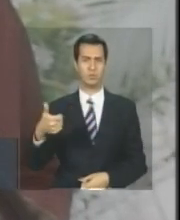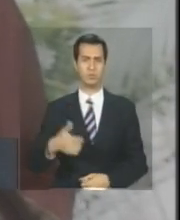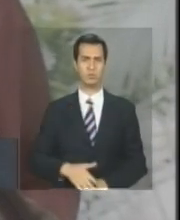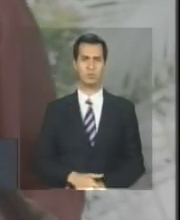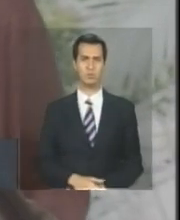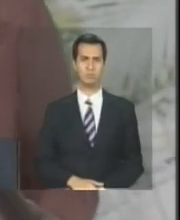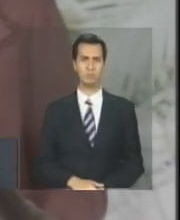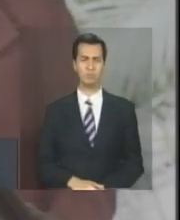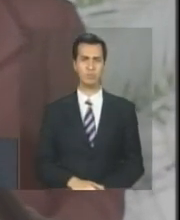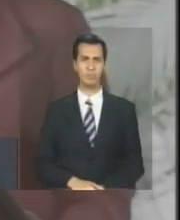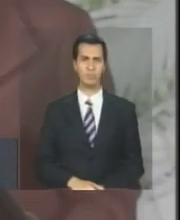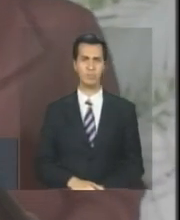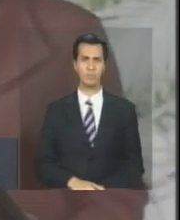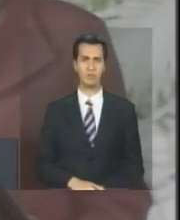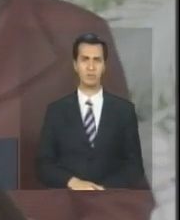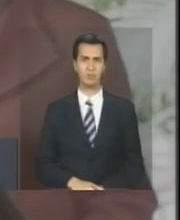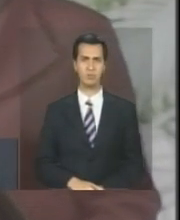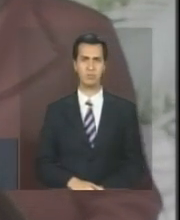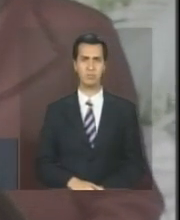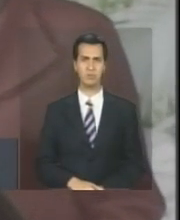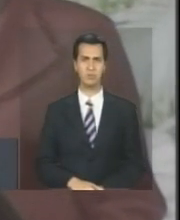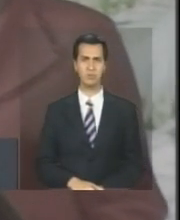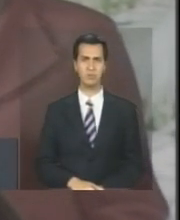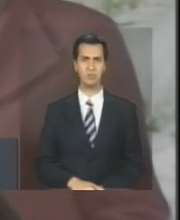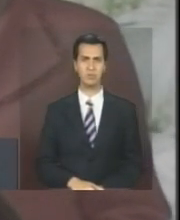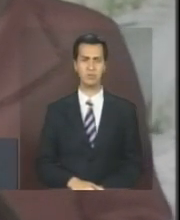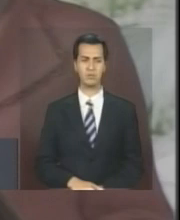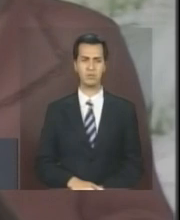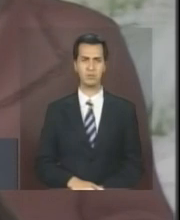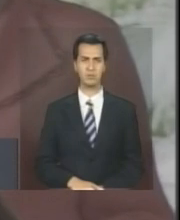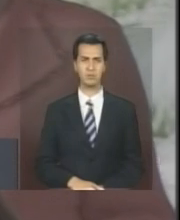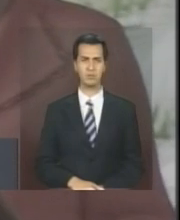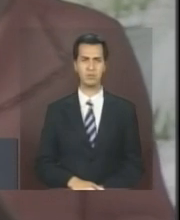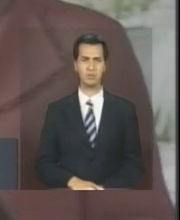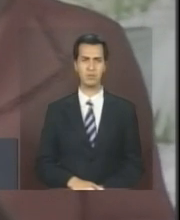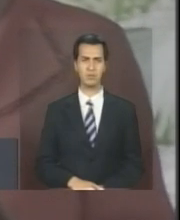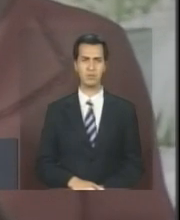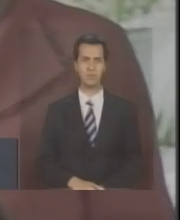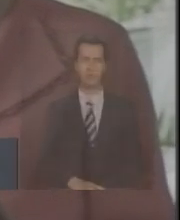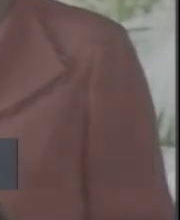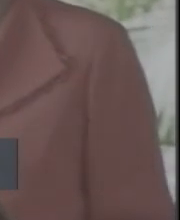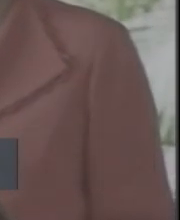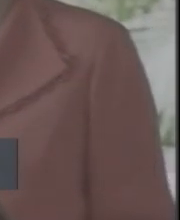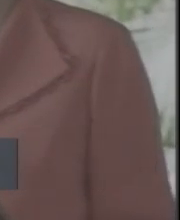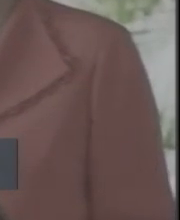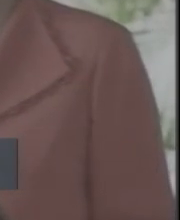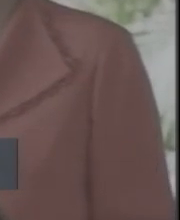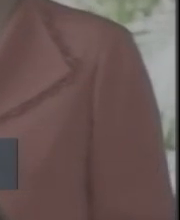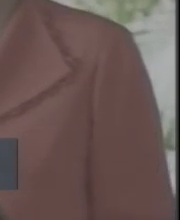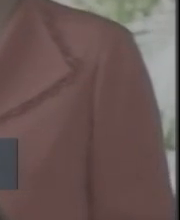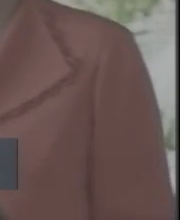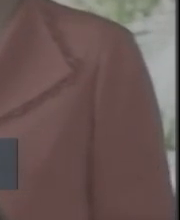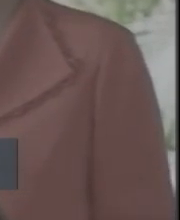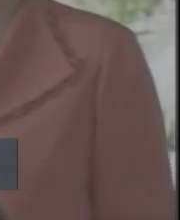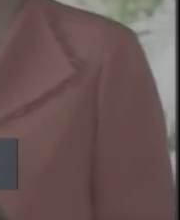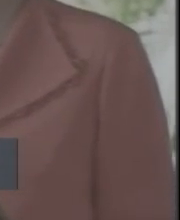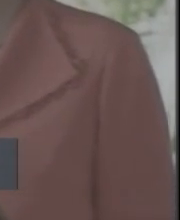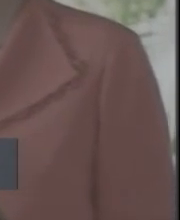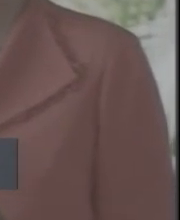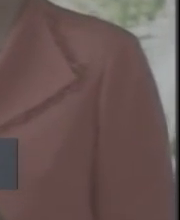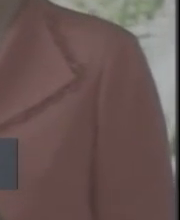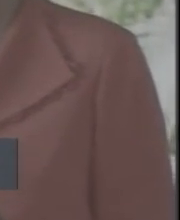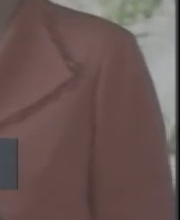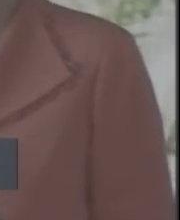actuelle, économique mondiale, des pays plus vulnérables nécessitent d'une attention redoublée, sous peine d'être